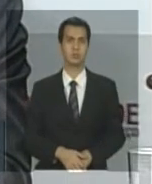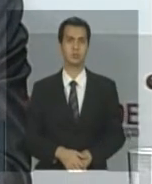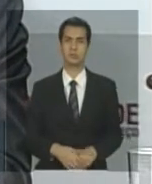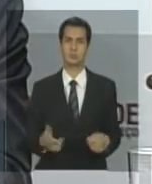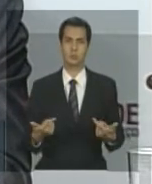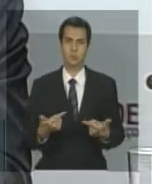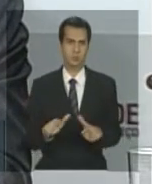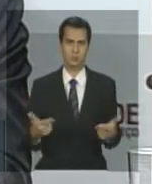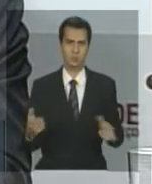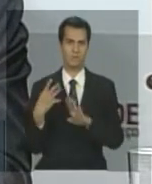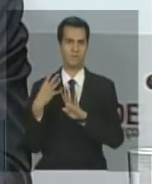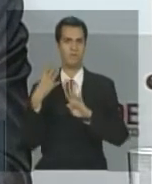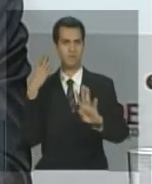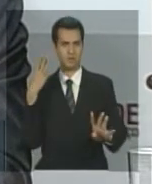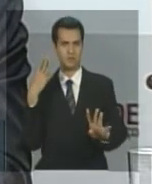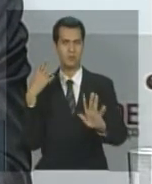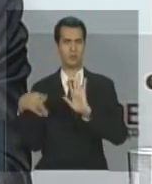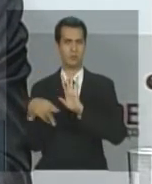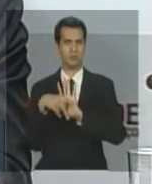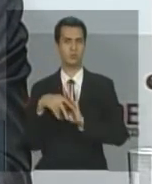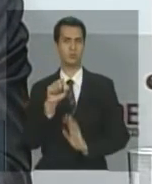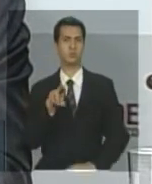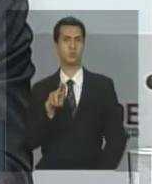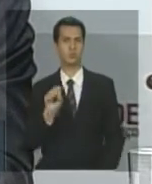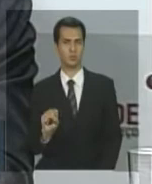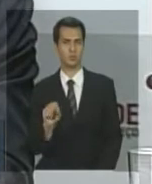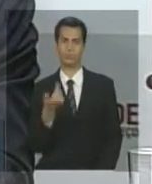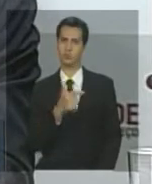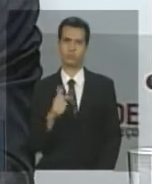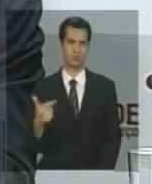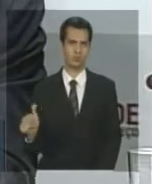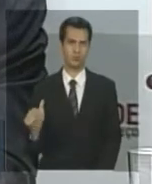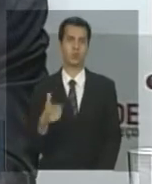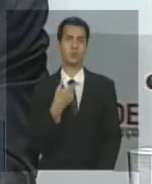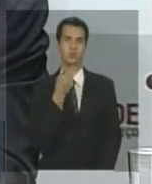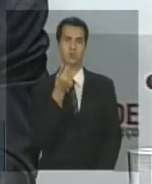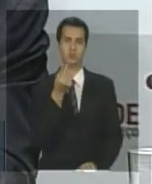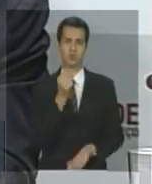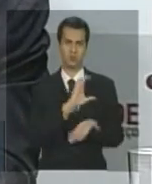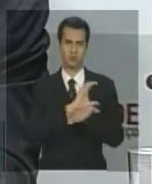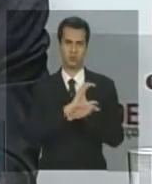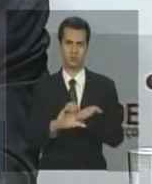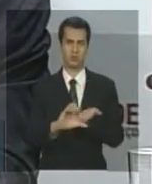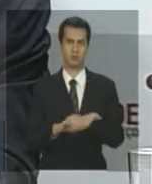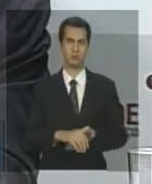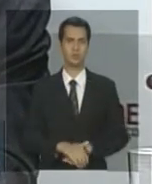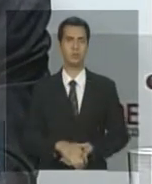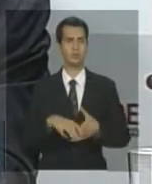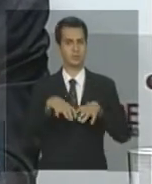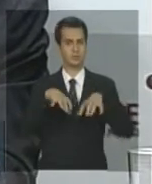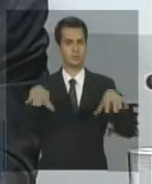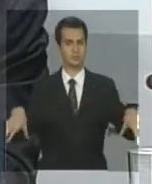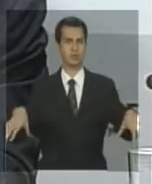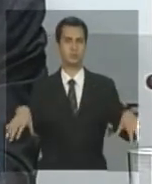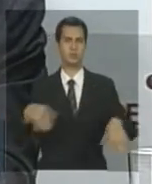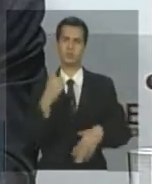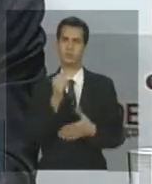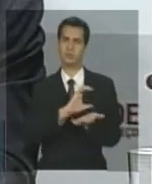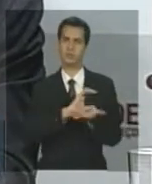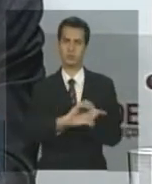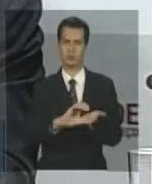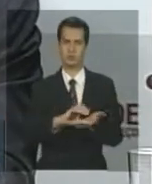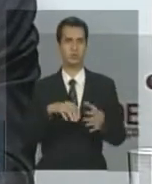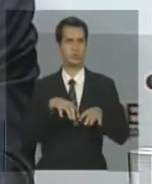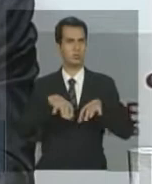de transplantes do Sistema Único de Saúde, ou seja, o financiamento é separado disso, não disputando